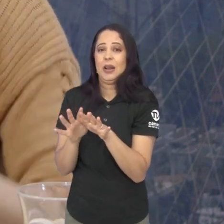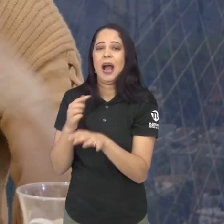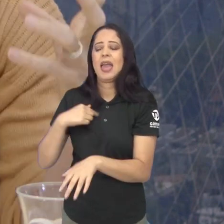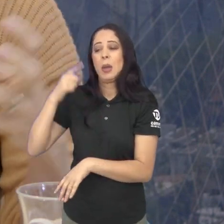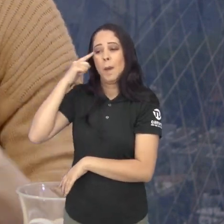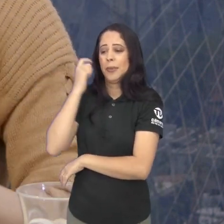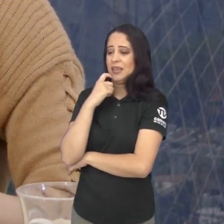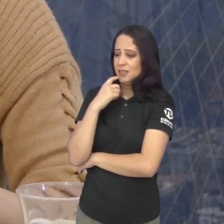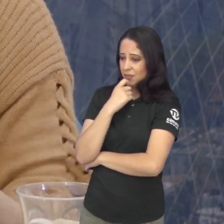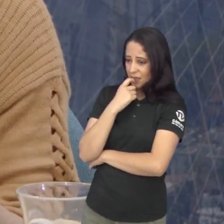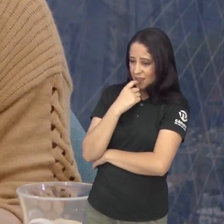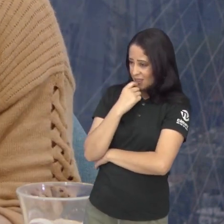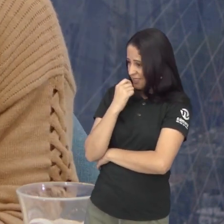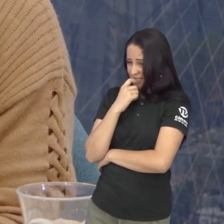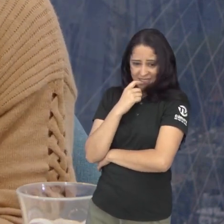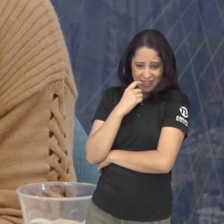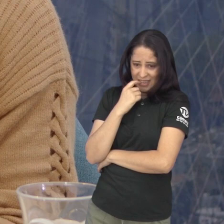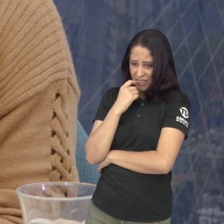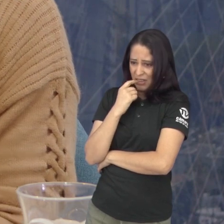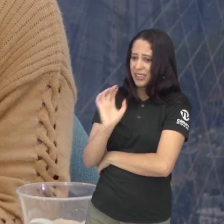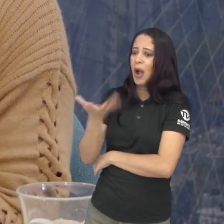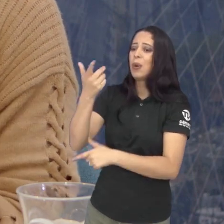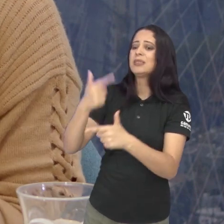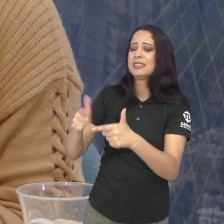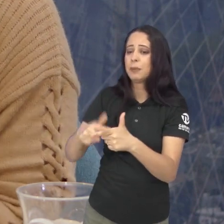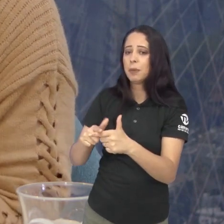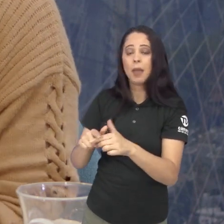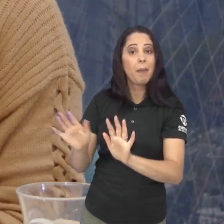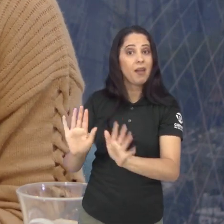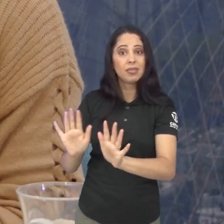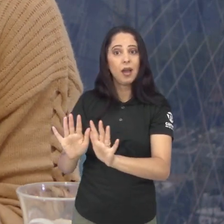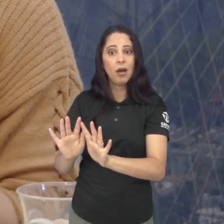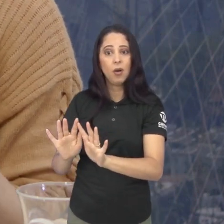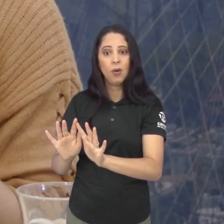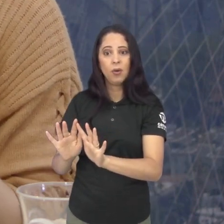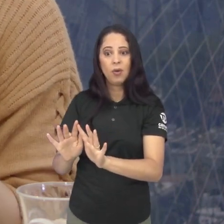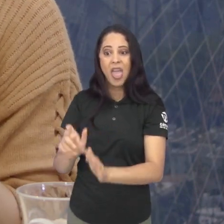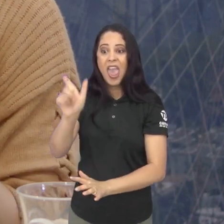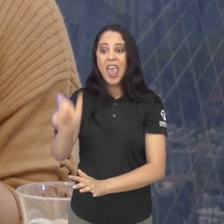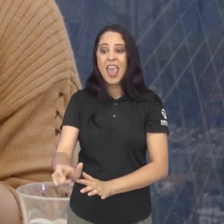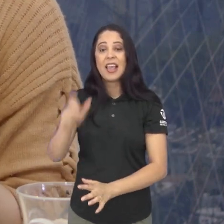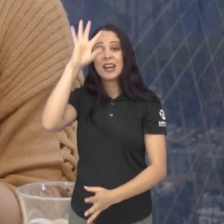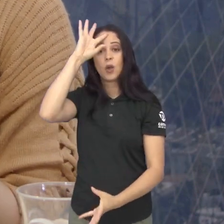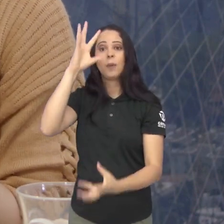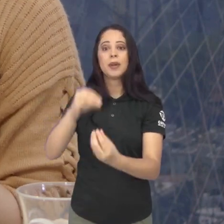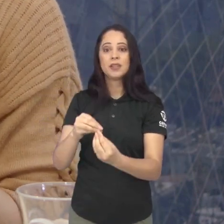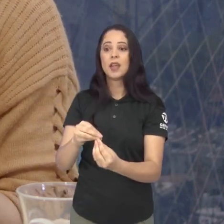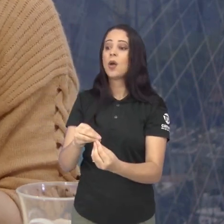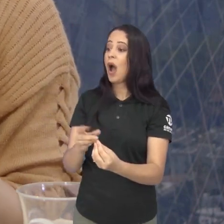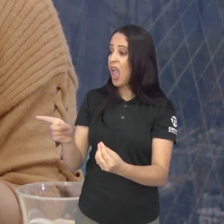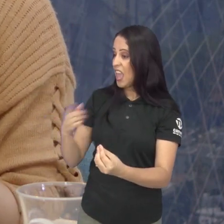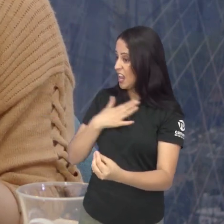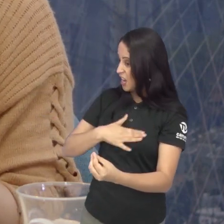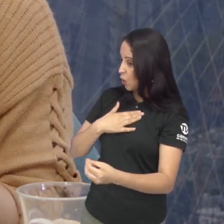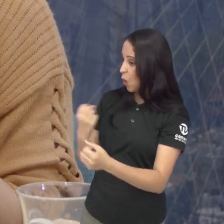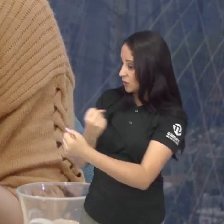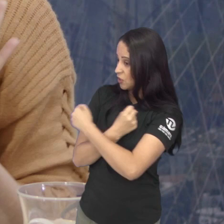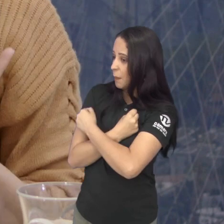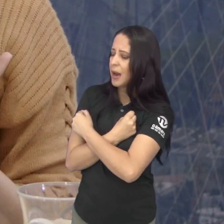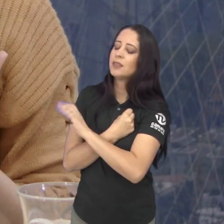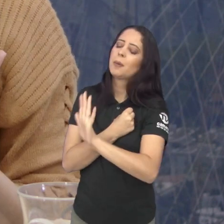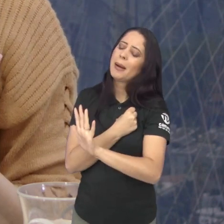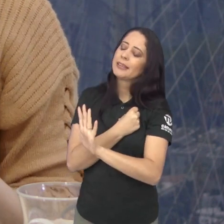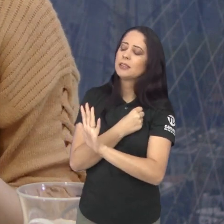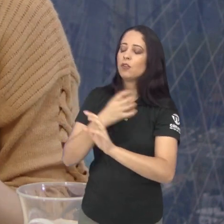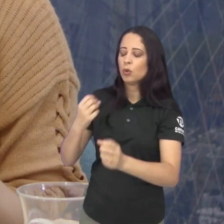um problema, um menino vai ter um... Não, automaticamente, na primeira vez, o Léo já entendeu, falou assim, ele gosta de abraçar, eu não gosto que me abrace, mas eu